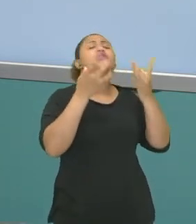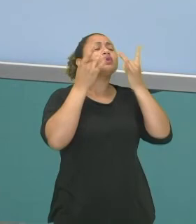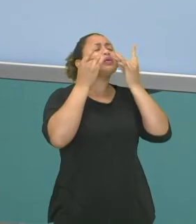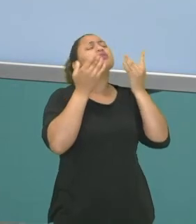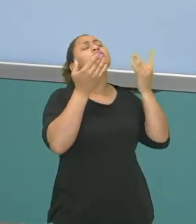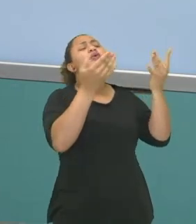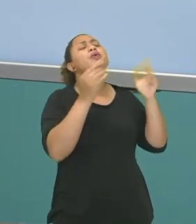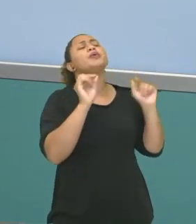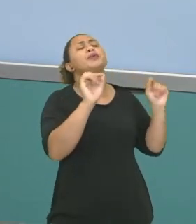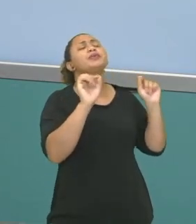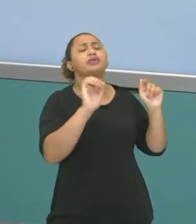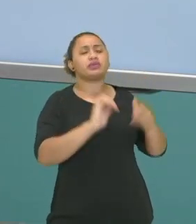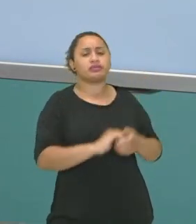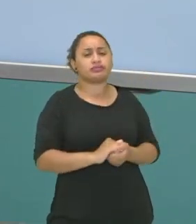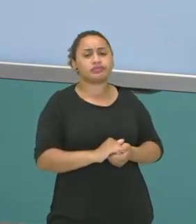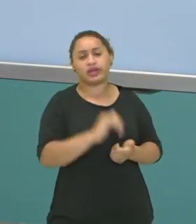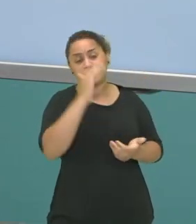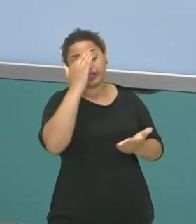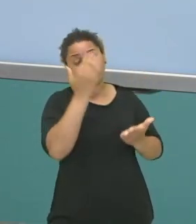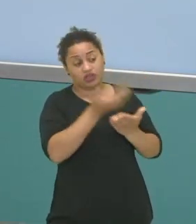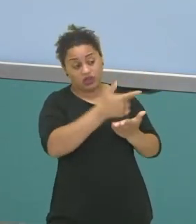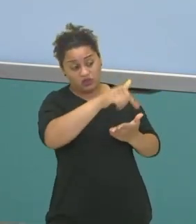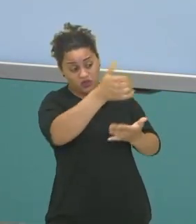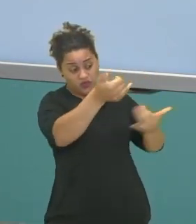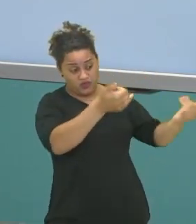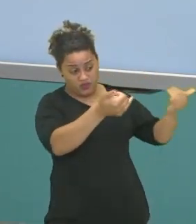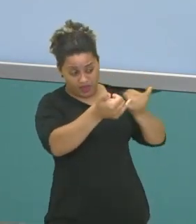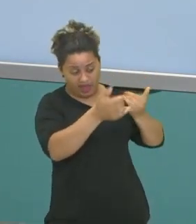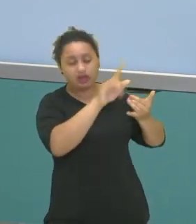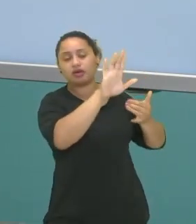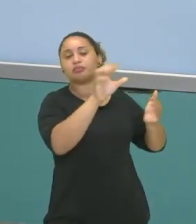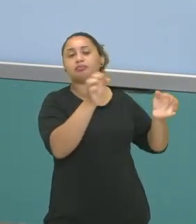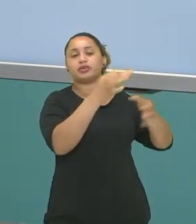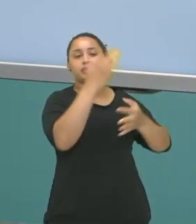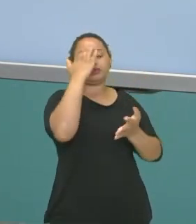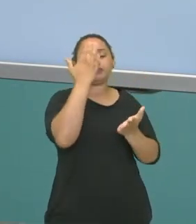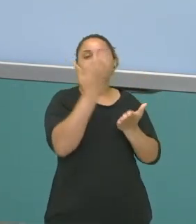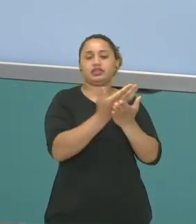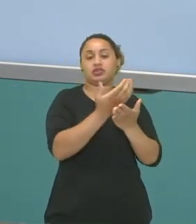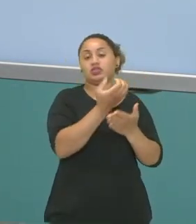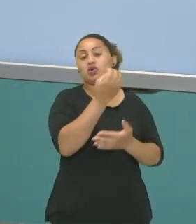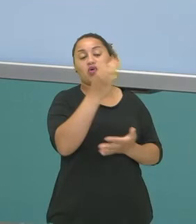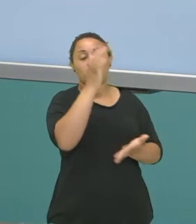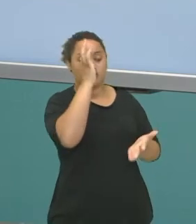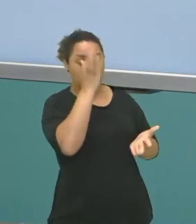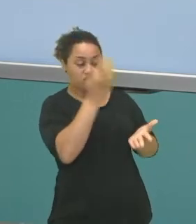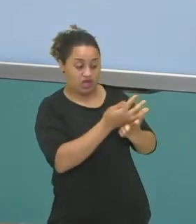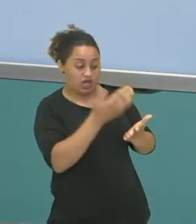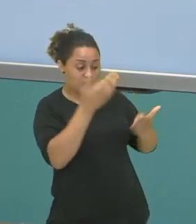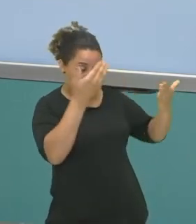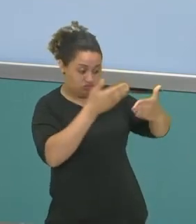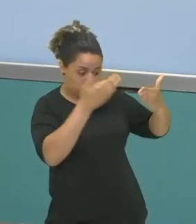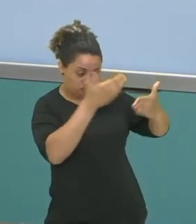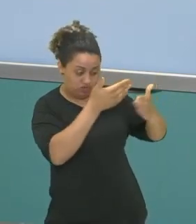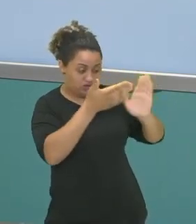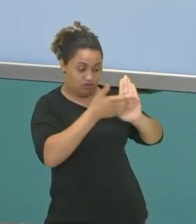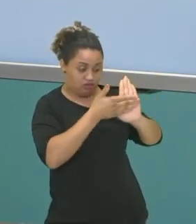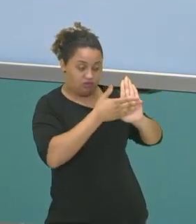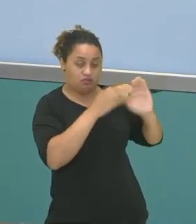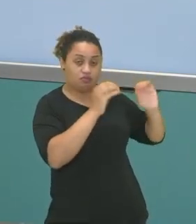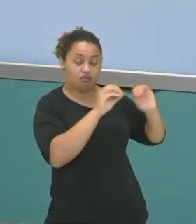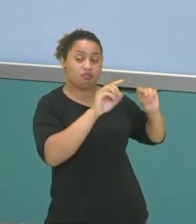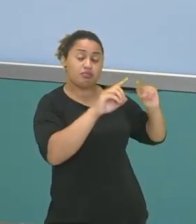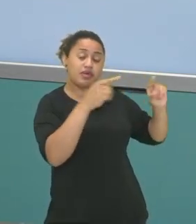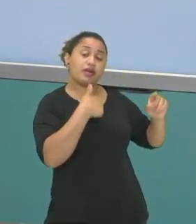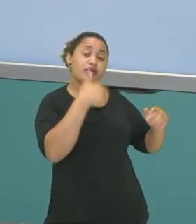é testemunho? Acreditar no que os outros dizem. Ou na fé. Eu não vi, ninguém me provou, mas eu acredito. O racionalismo, de certa